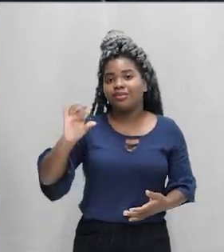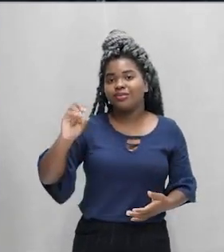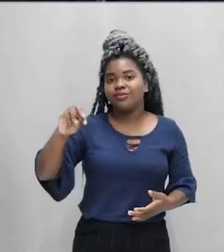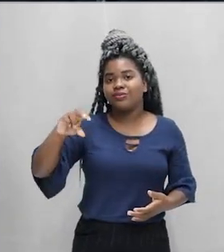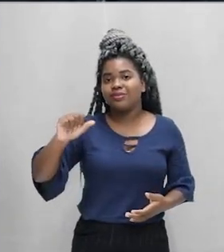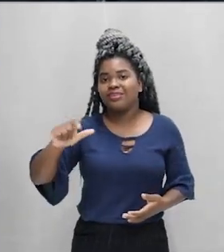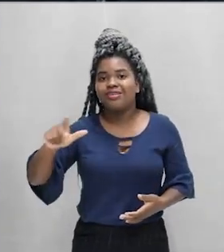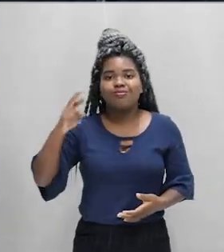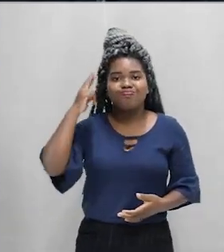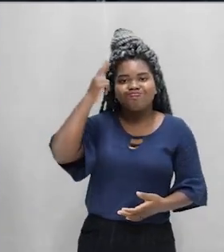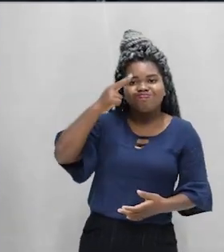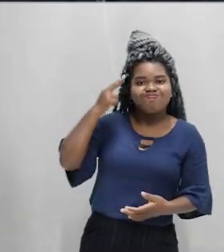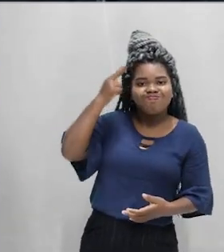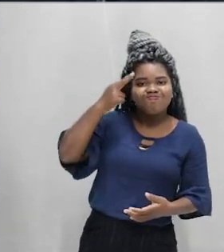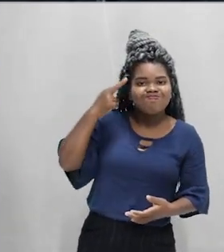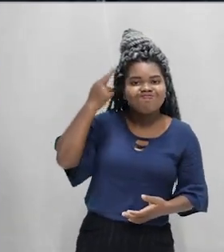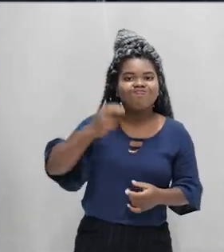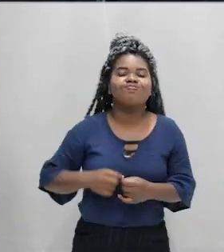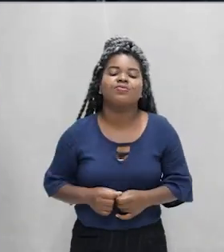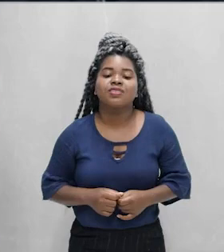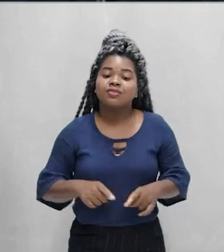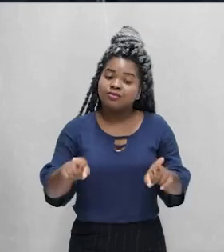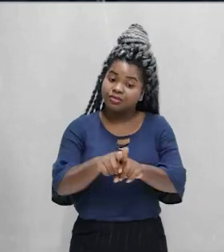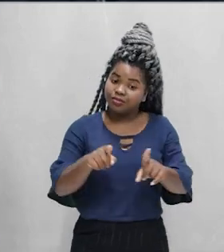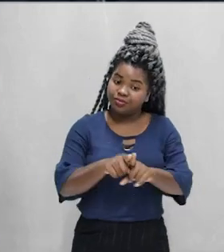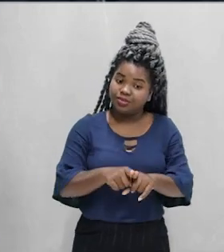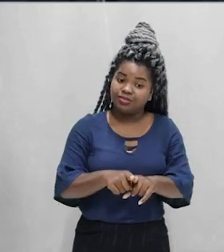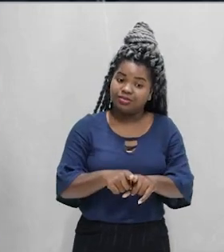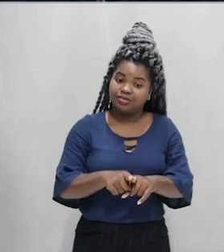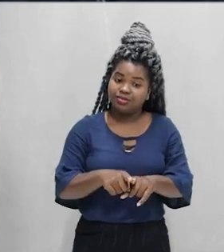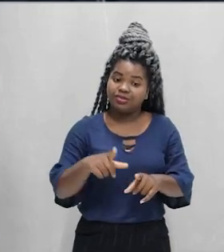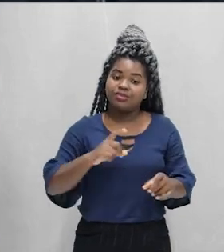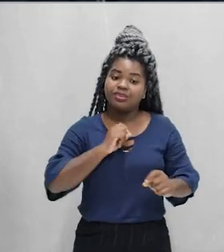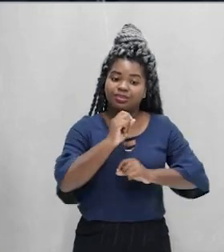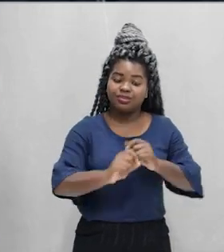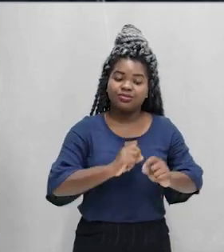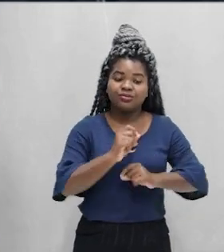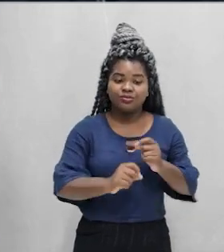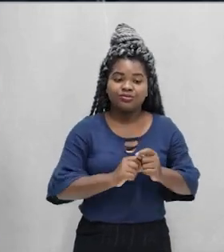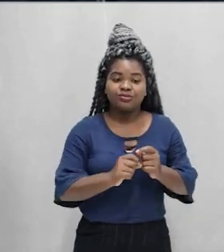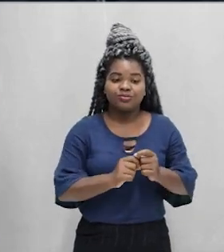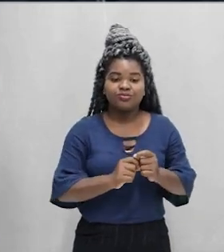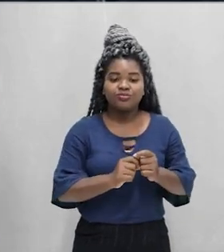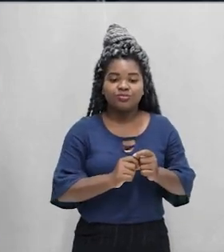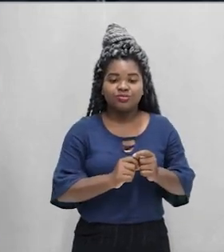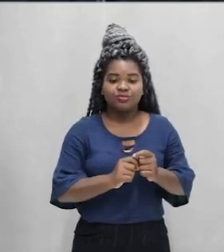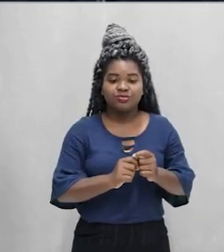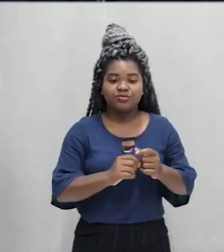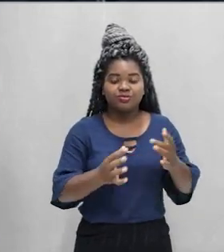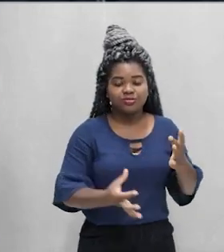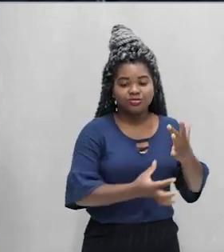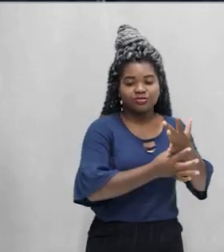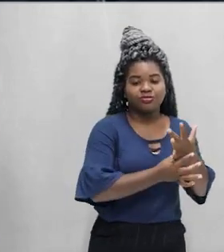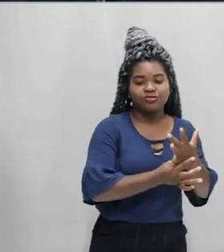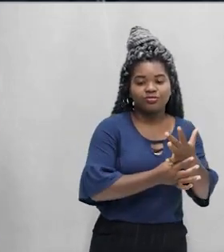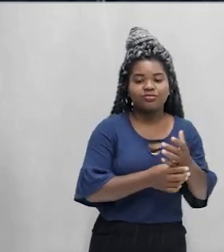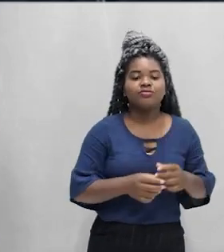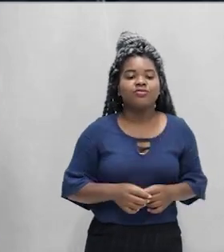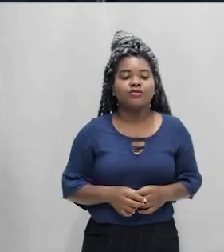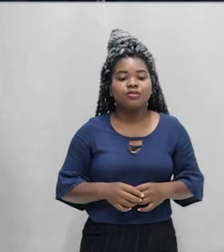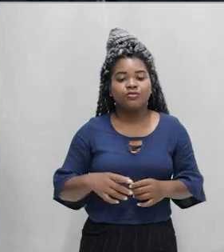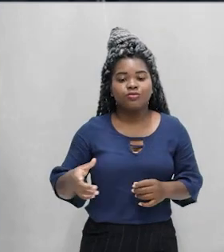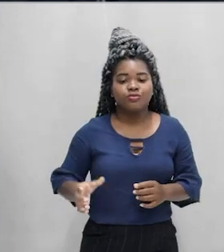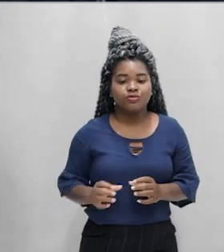também é uma alfinetada no romantismo, algo mais idealizador. Quando surge a Revolução Industrial e